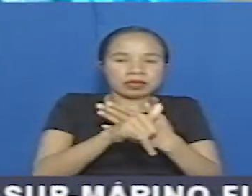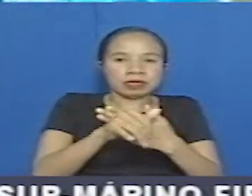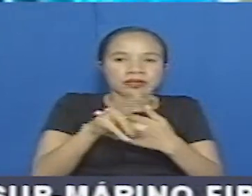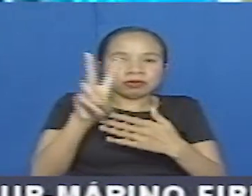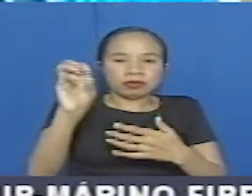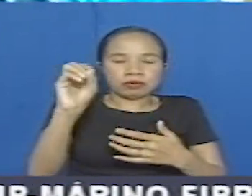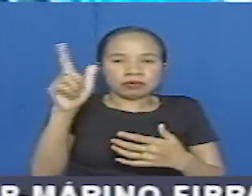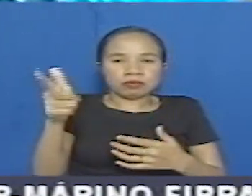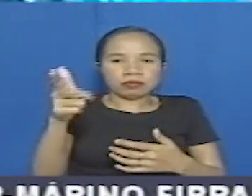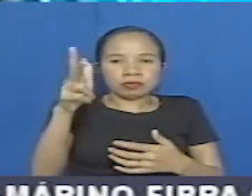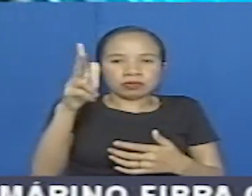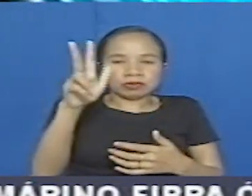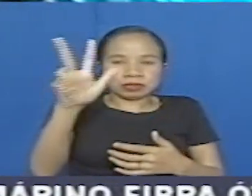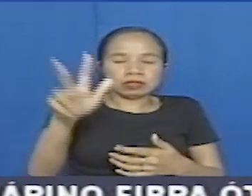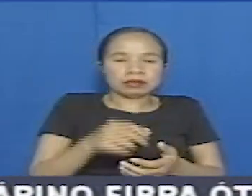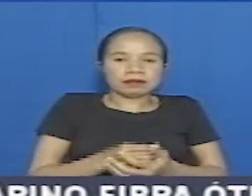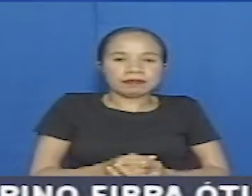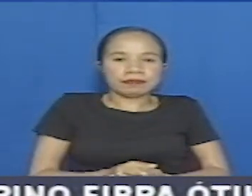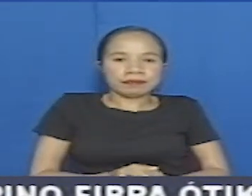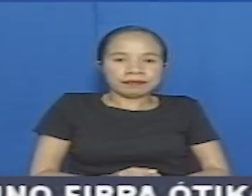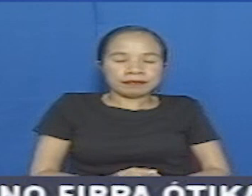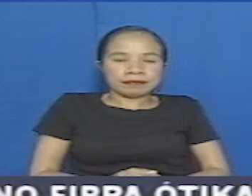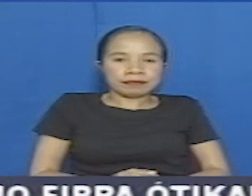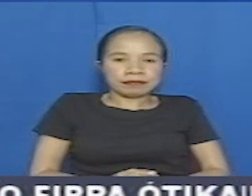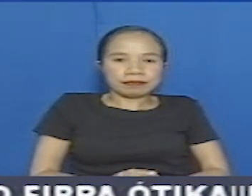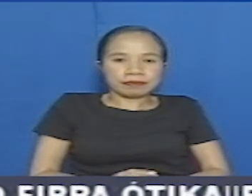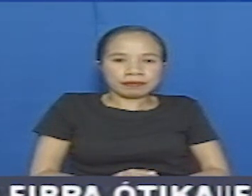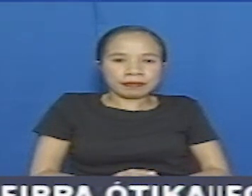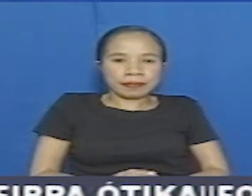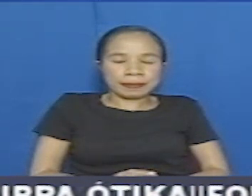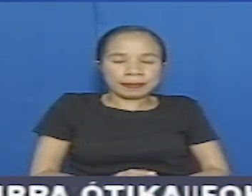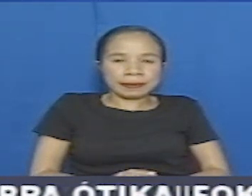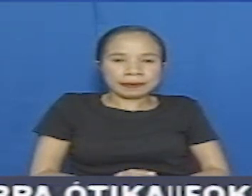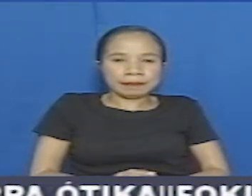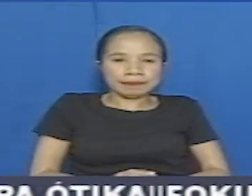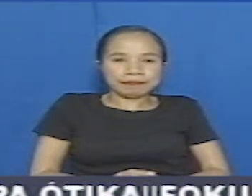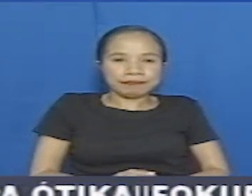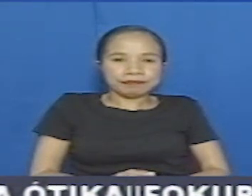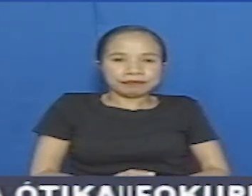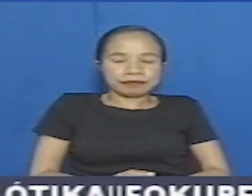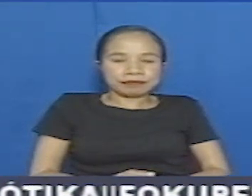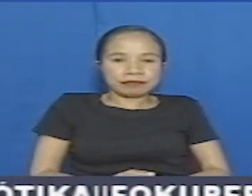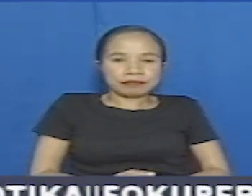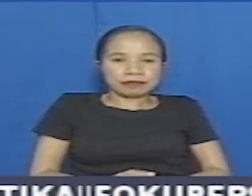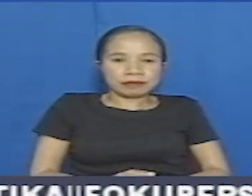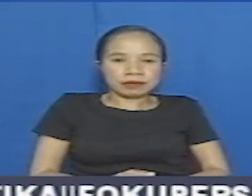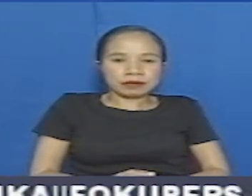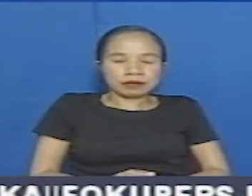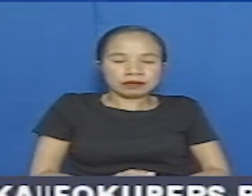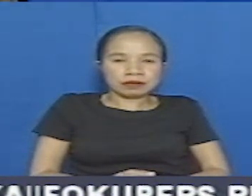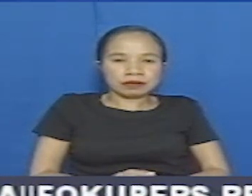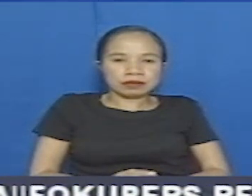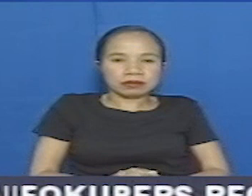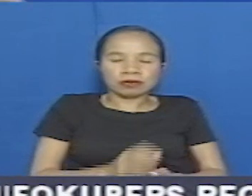ruanulu resintolu. Concurso hahuana atu dada cabo be fibra óptica na Timor. Nebe se obra hutu lao